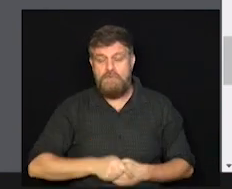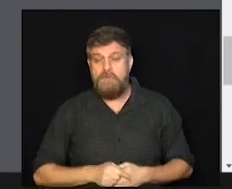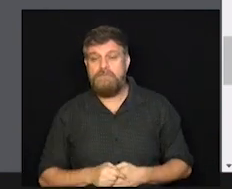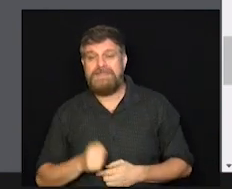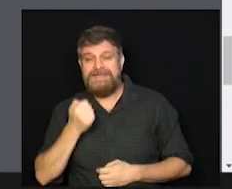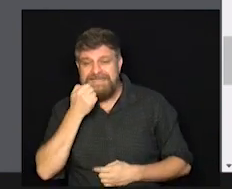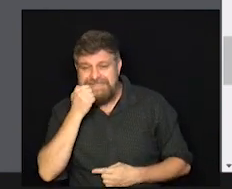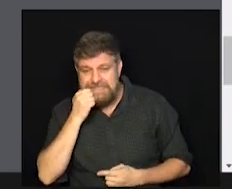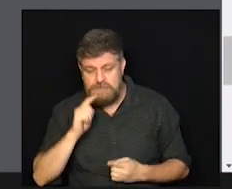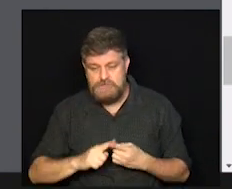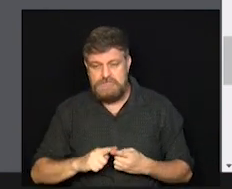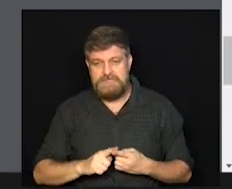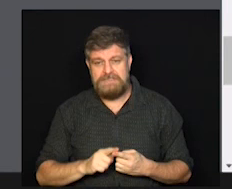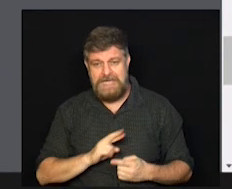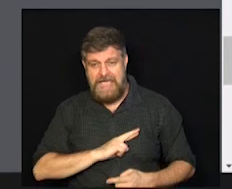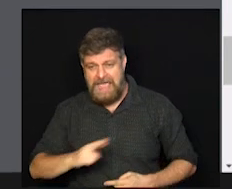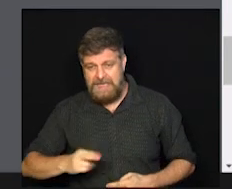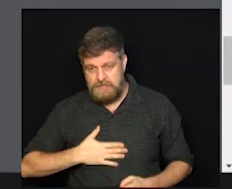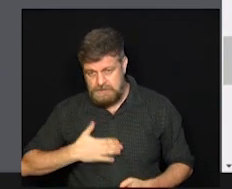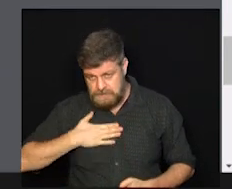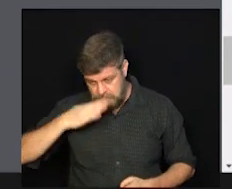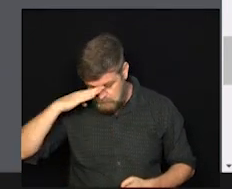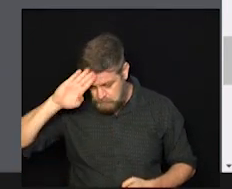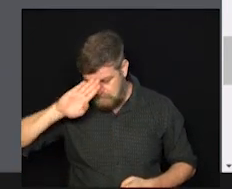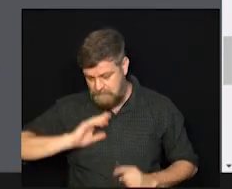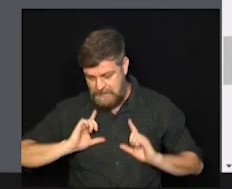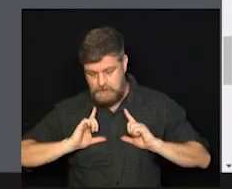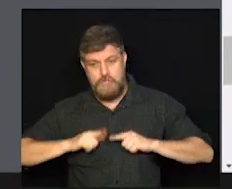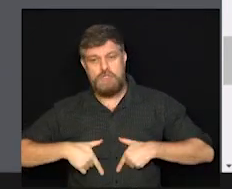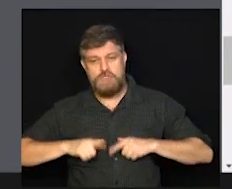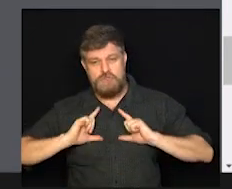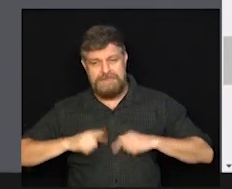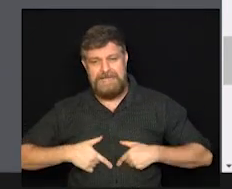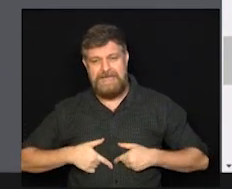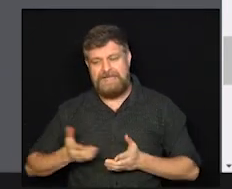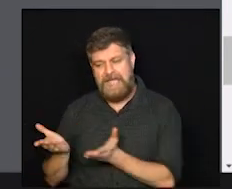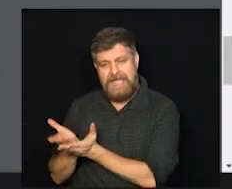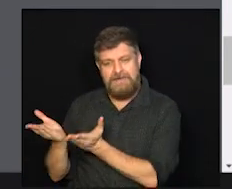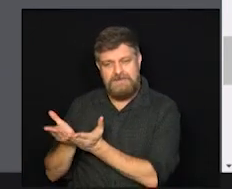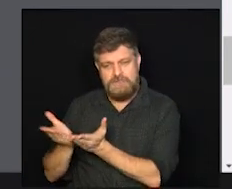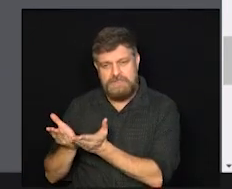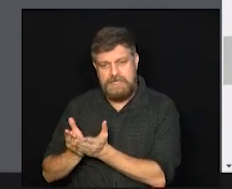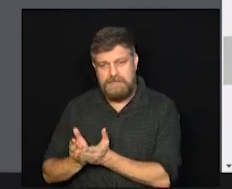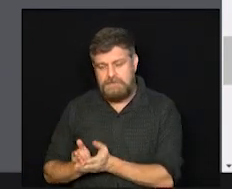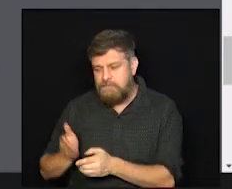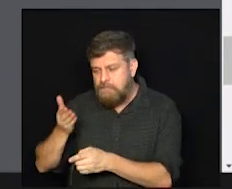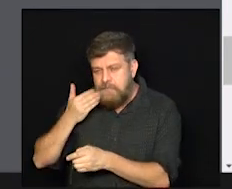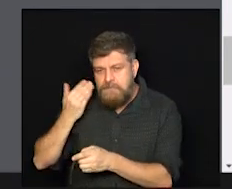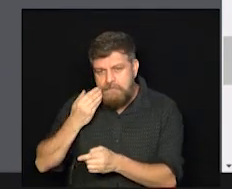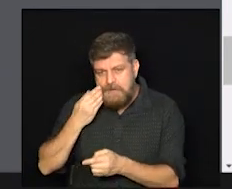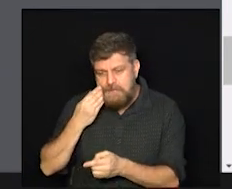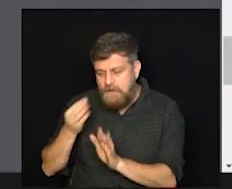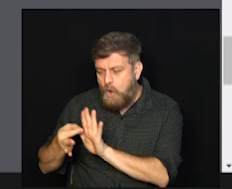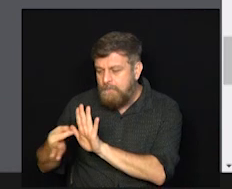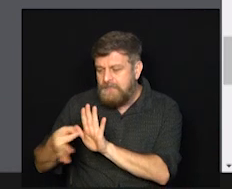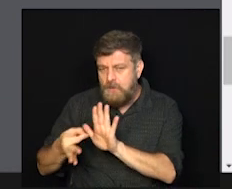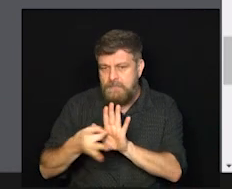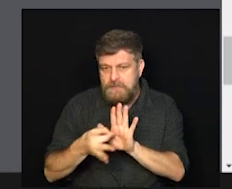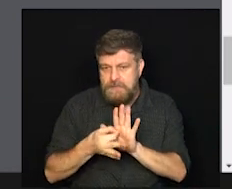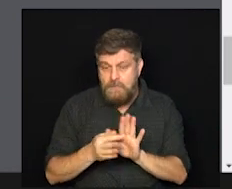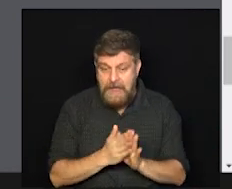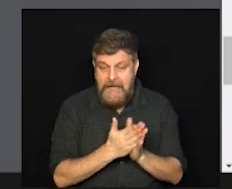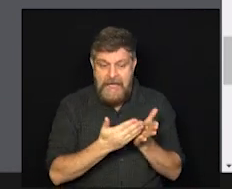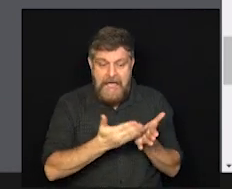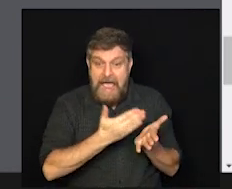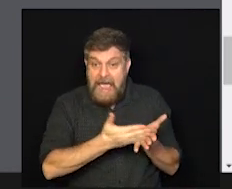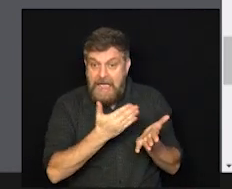ouviu religiões muçulmanas, judaicas, protestantes, ortodoxas, e assim escreveram em comunhão esse livro Laudato Si e